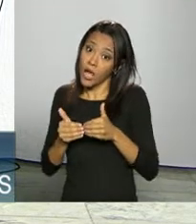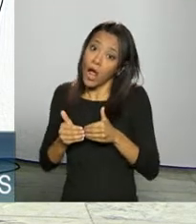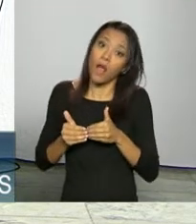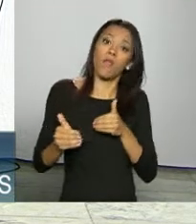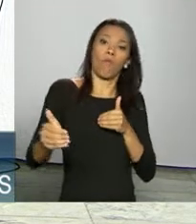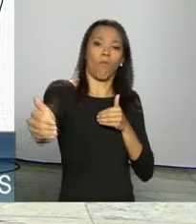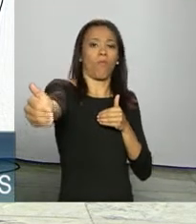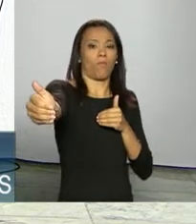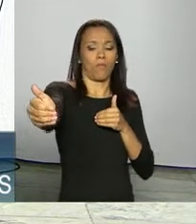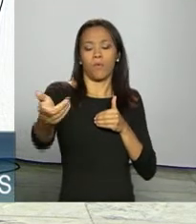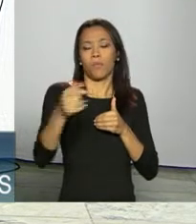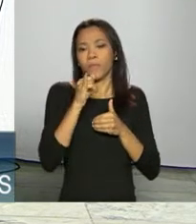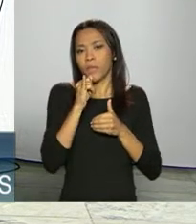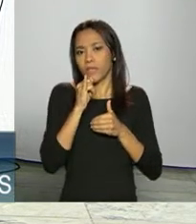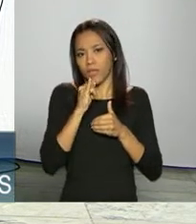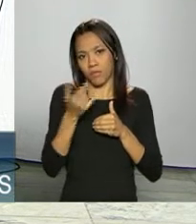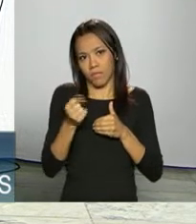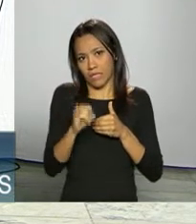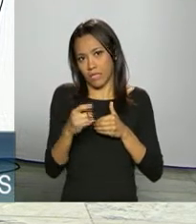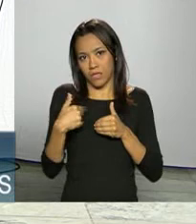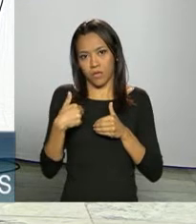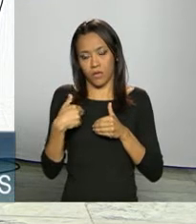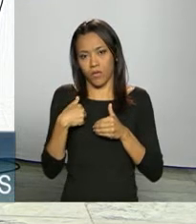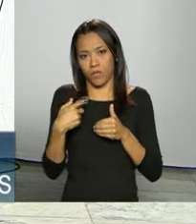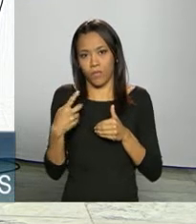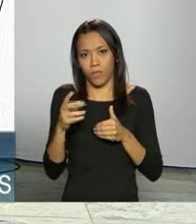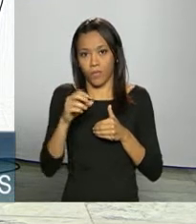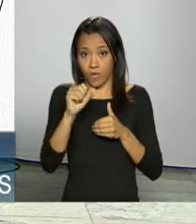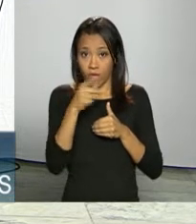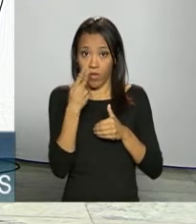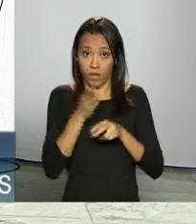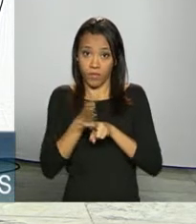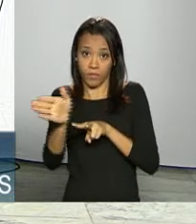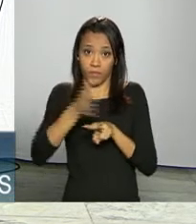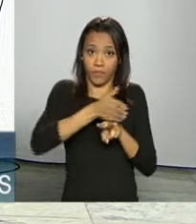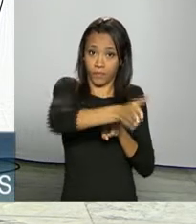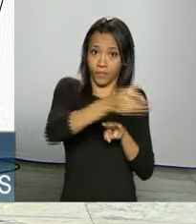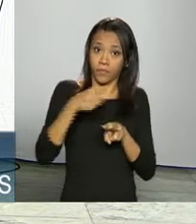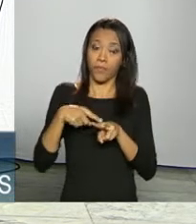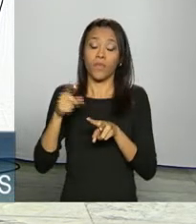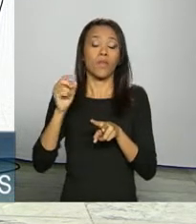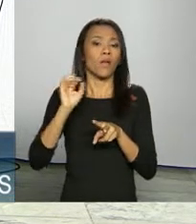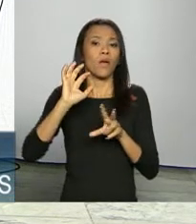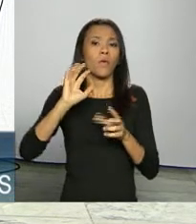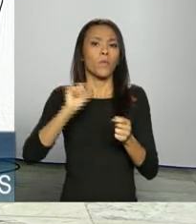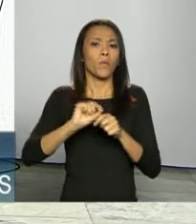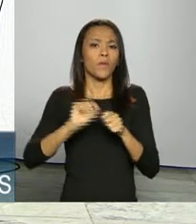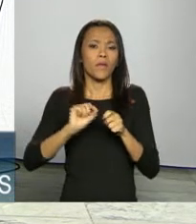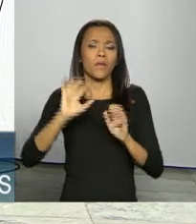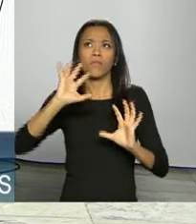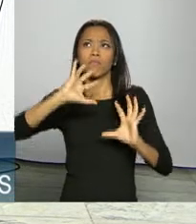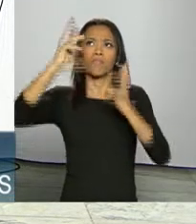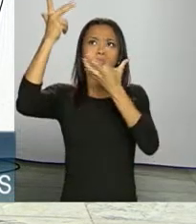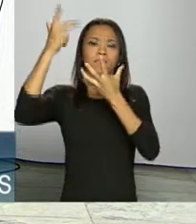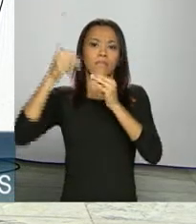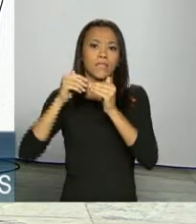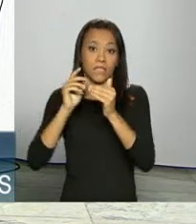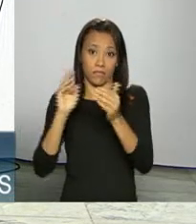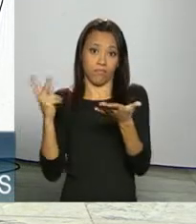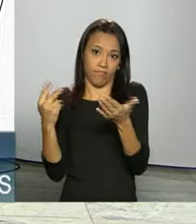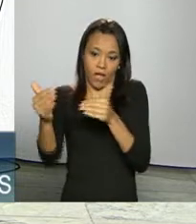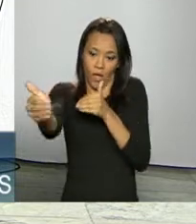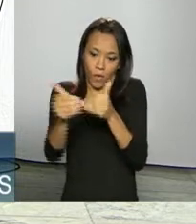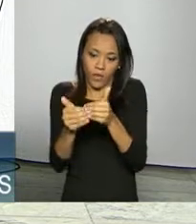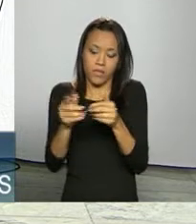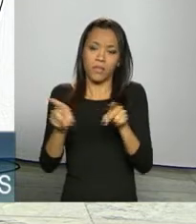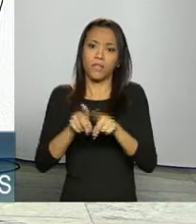climáticos então se eu posso não cometer nenhuma em propriedade nós estamos falando de dois lados os seus dados meteorológicos e curto prazo e o seu nome